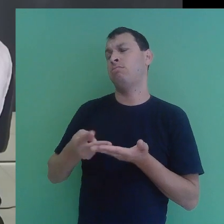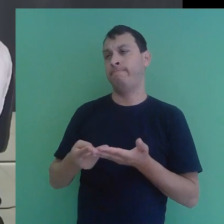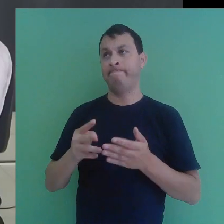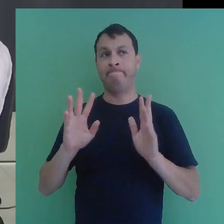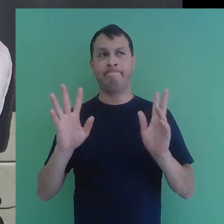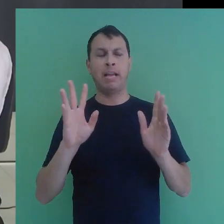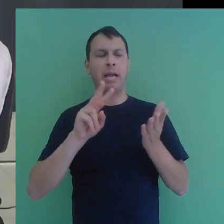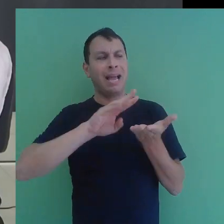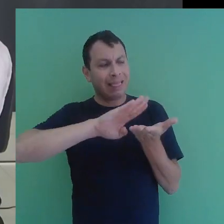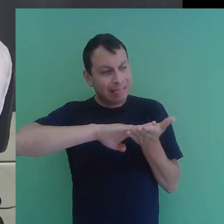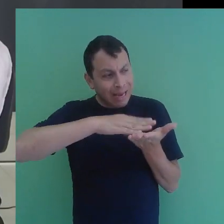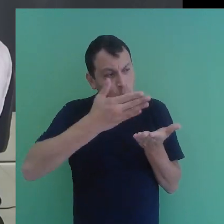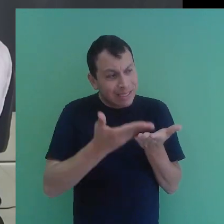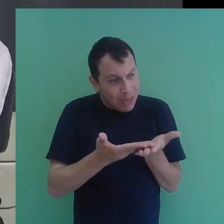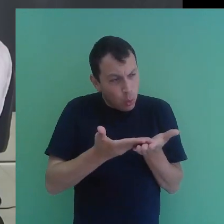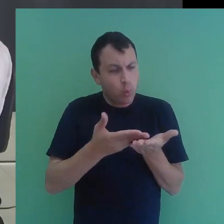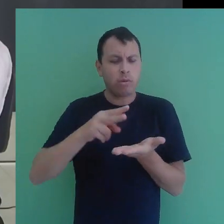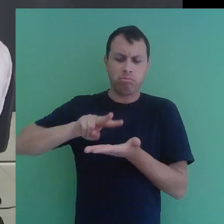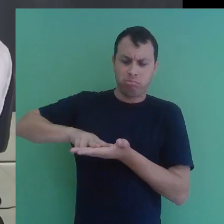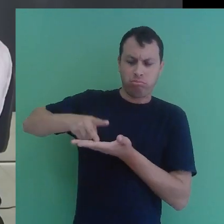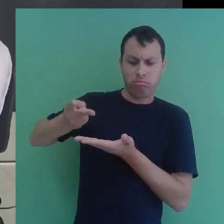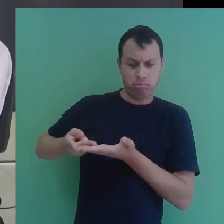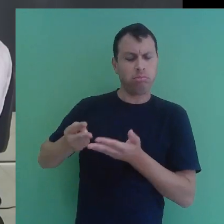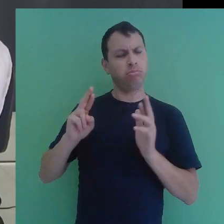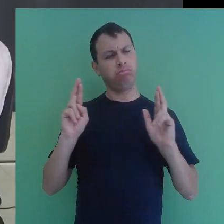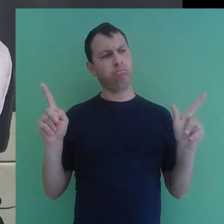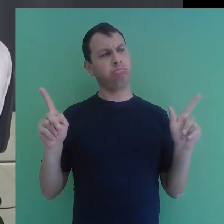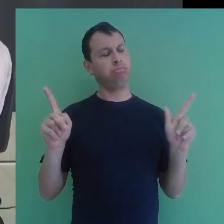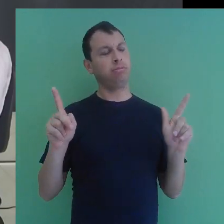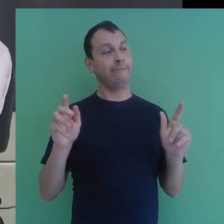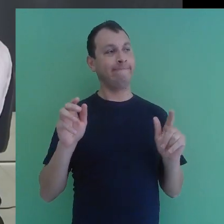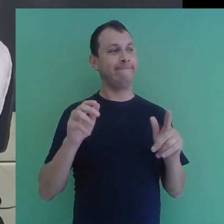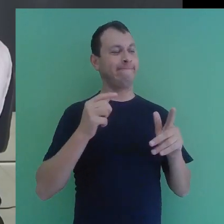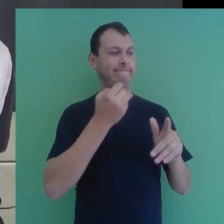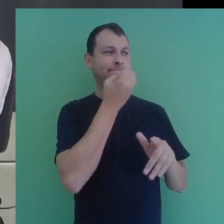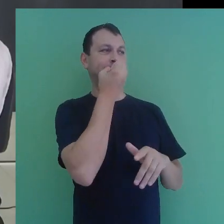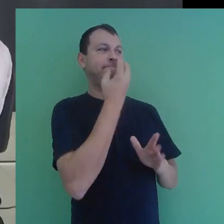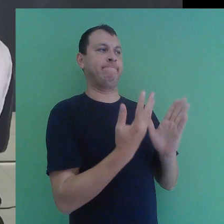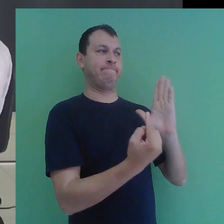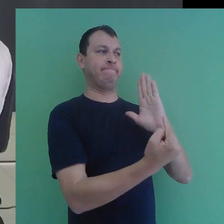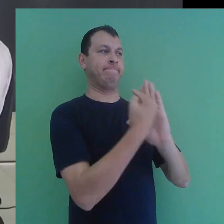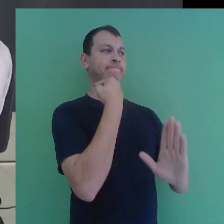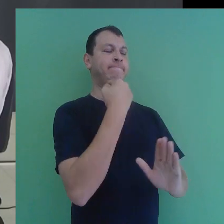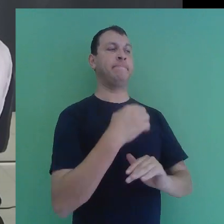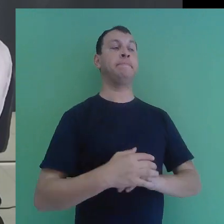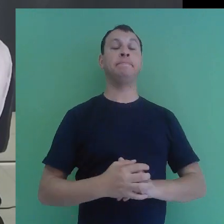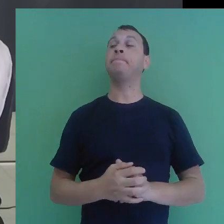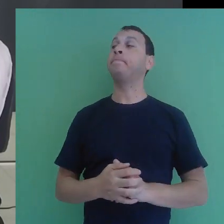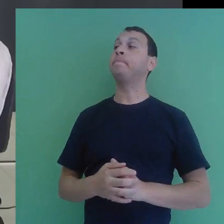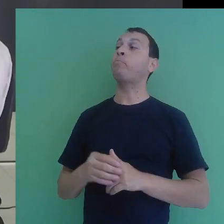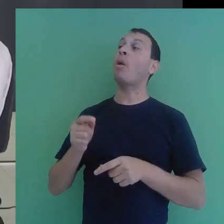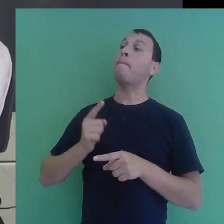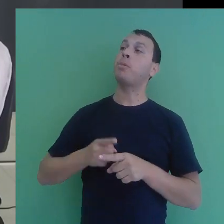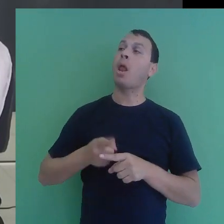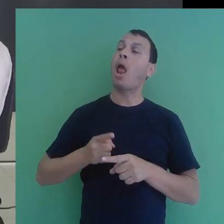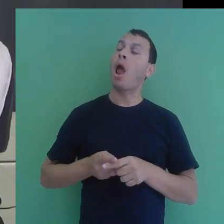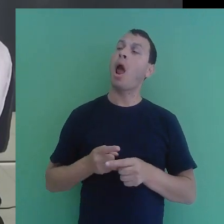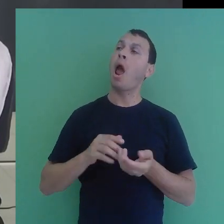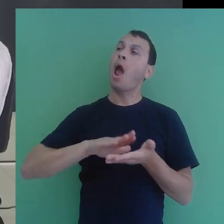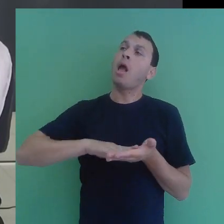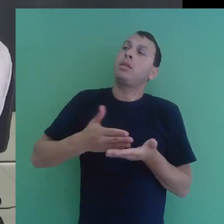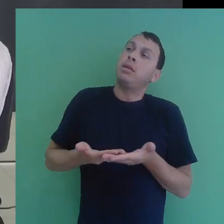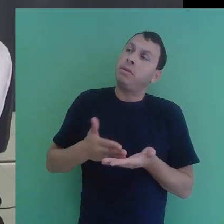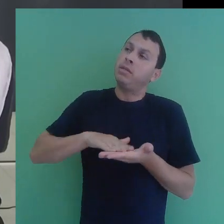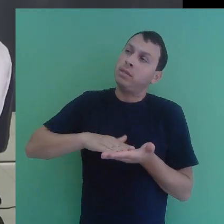assim, existem diferenças entre tradução e interpretação. Muito legal essa pergunta que você fez. A interpretação, nós costumamos dizer